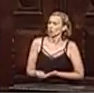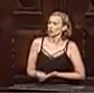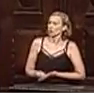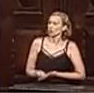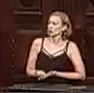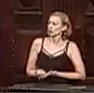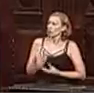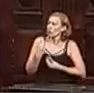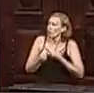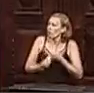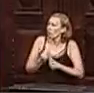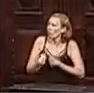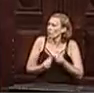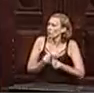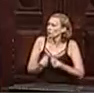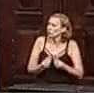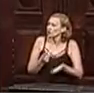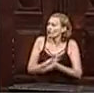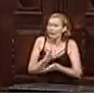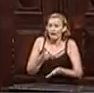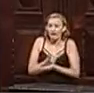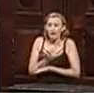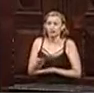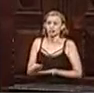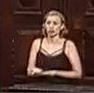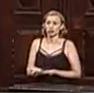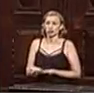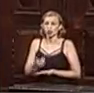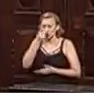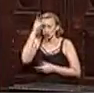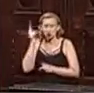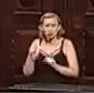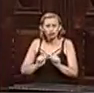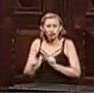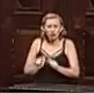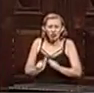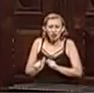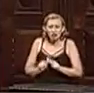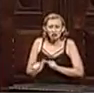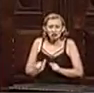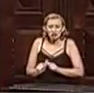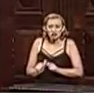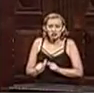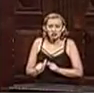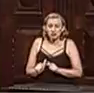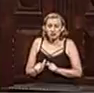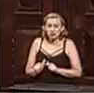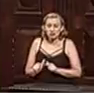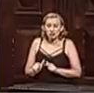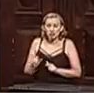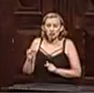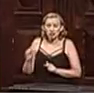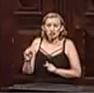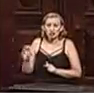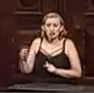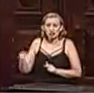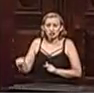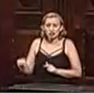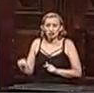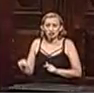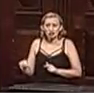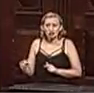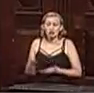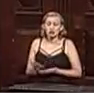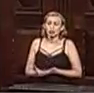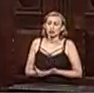vexaminosa, ultrajante, e os trabalhadores da CSN, de modo